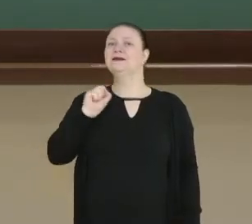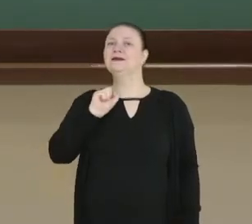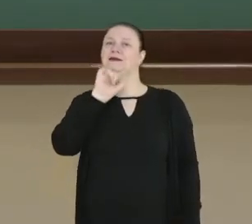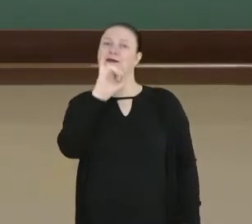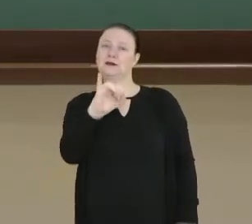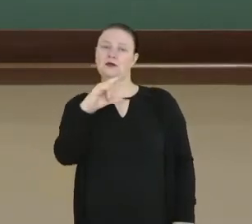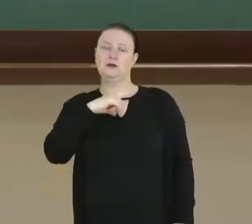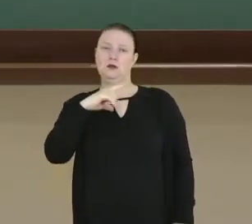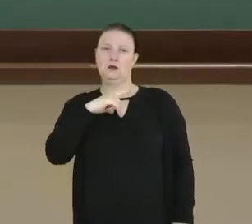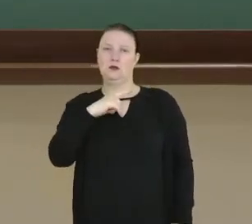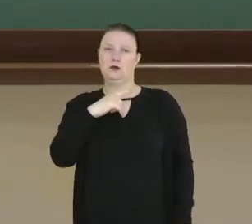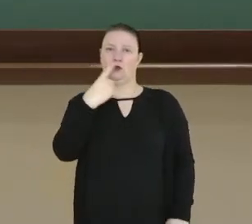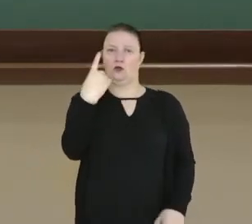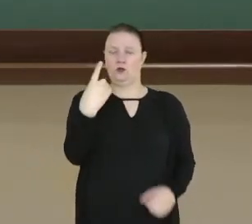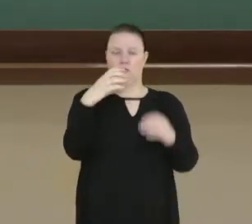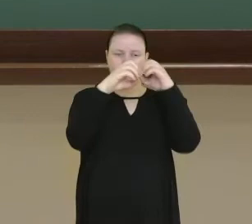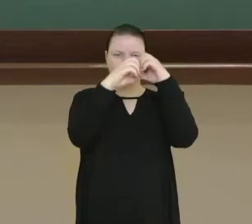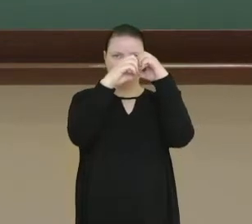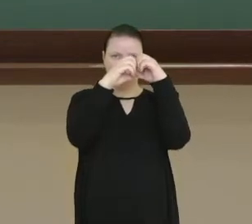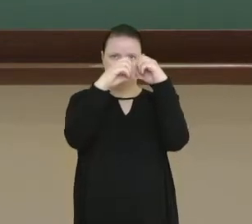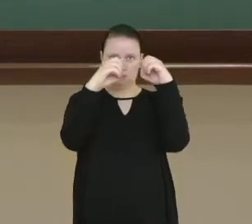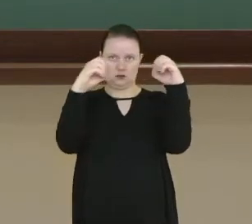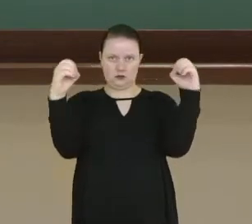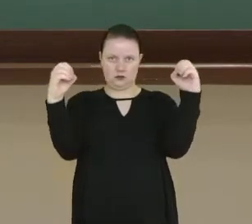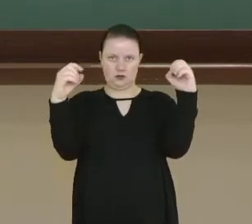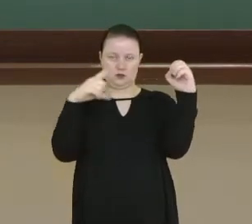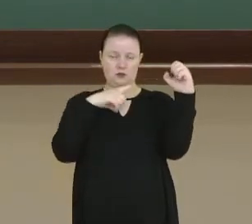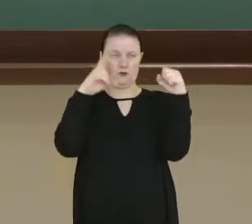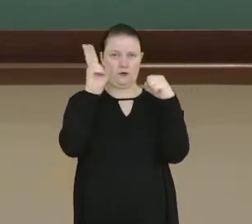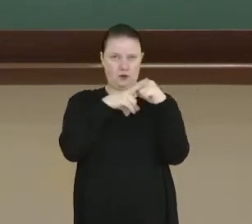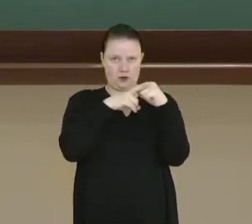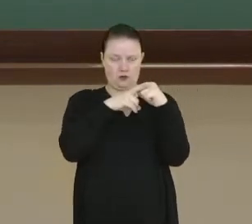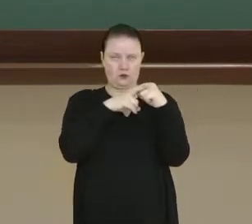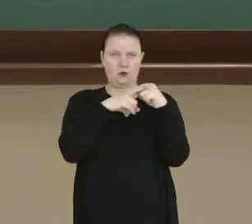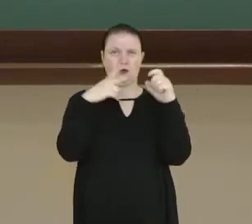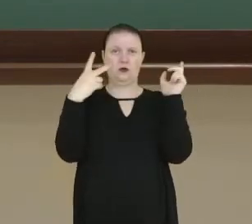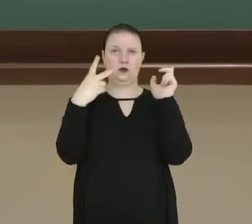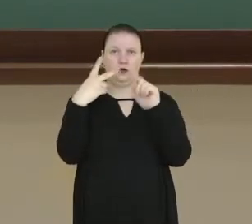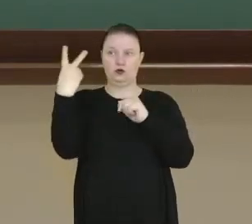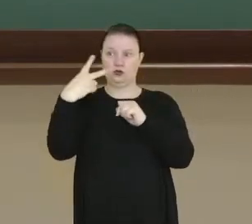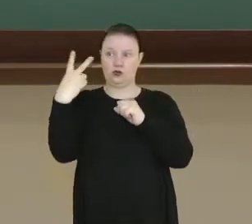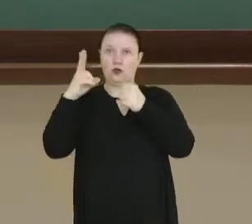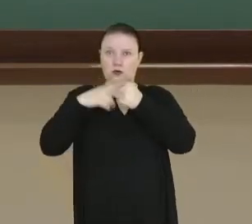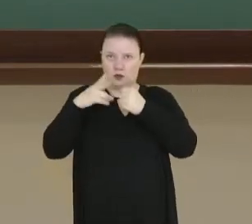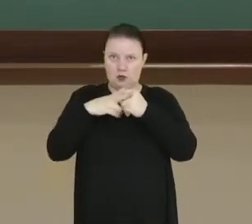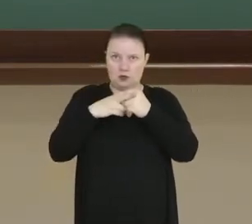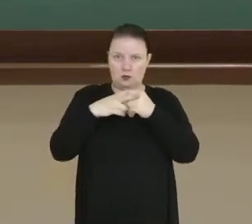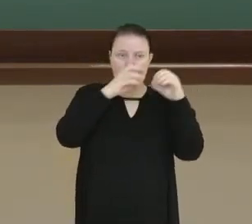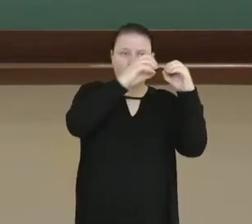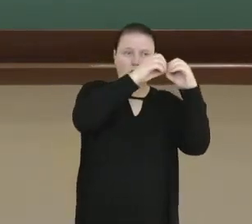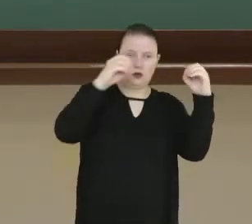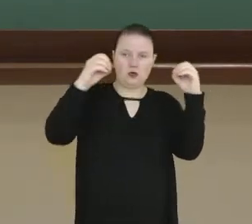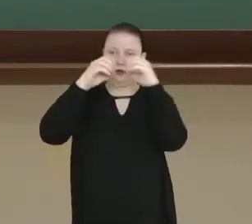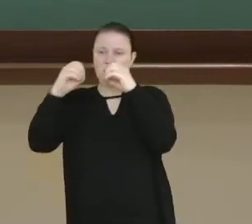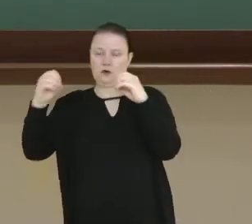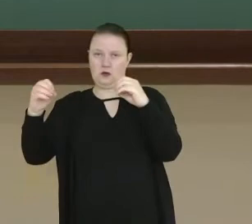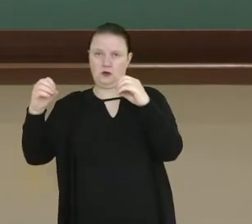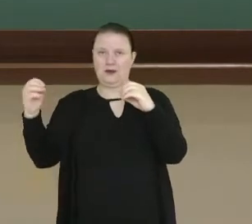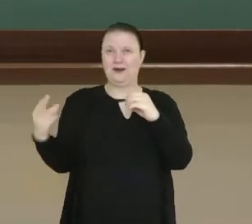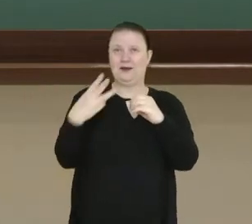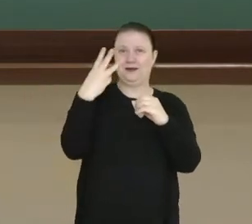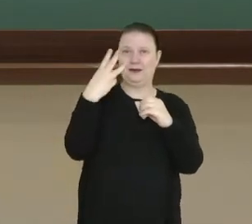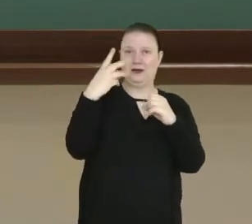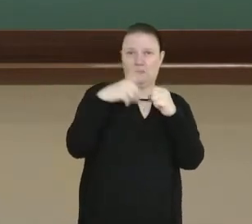uma oração, né? Então, eu tenho um verbo, uma oração. Se eu tenho dois verbos, duas orações. Três verbos, três